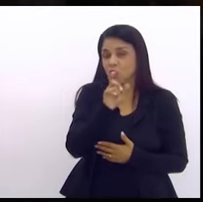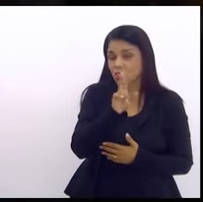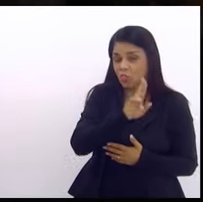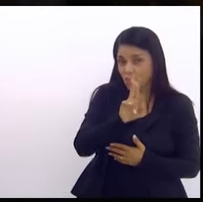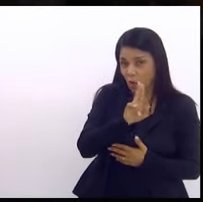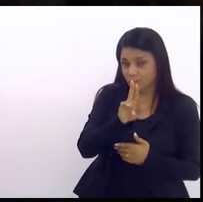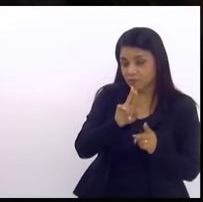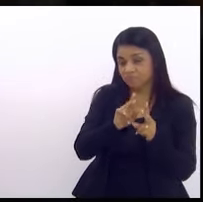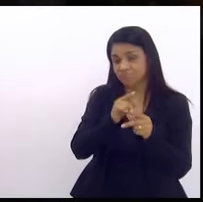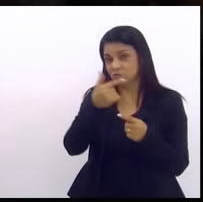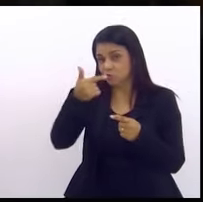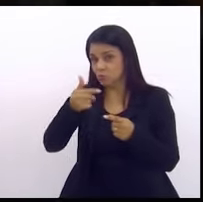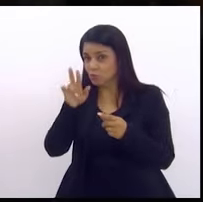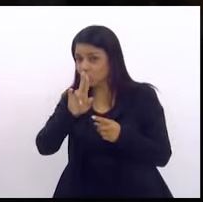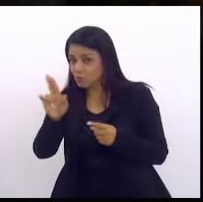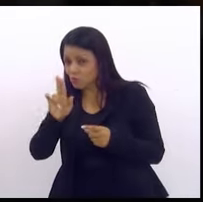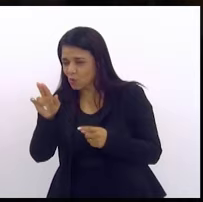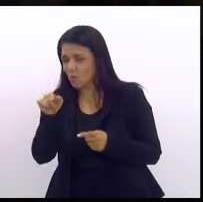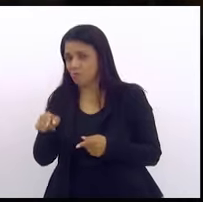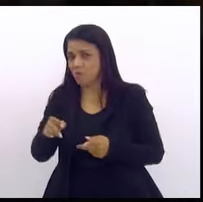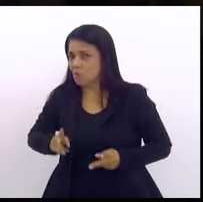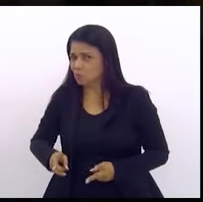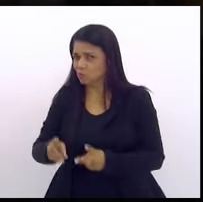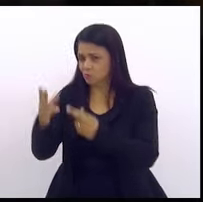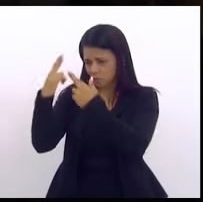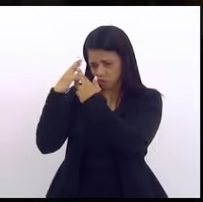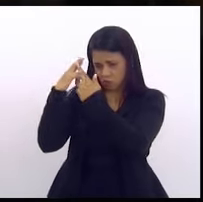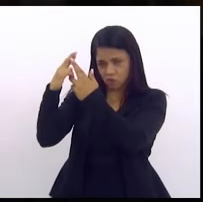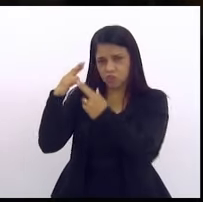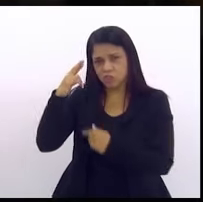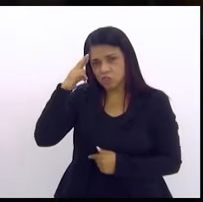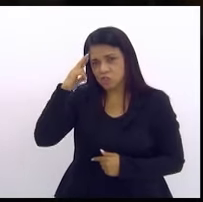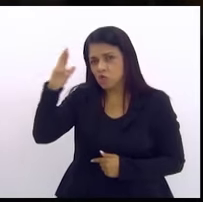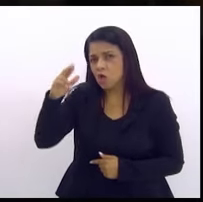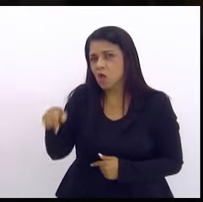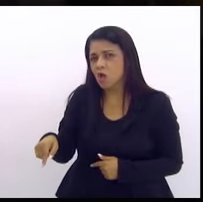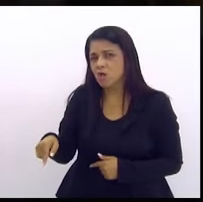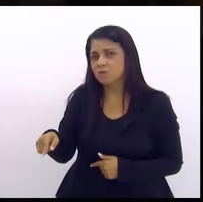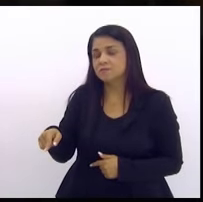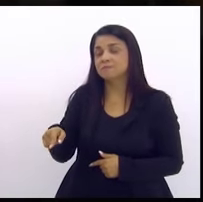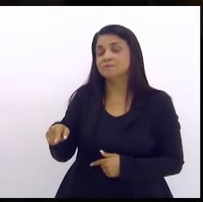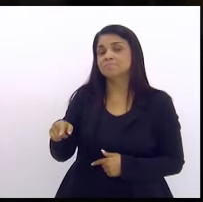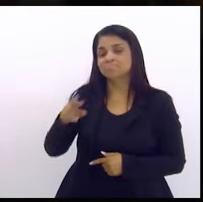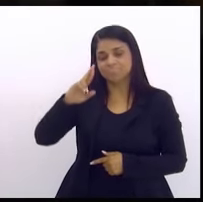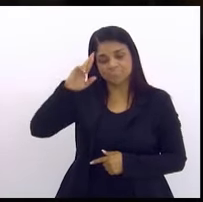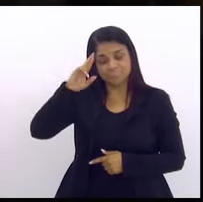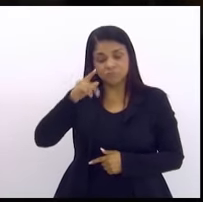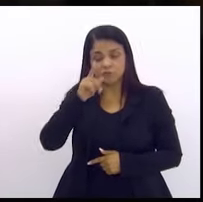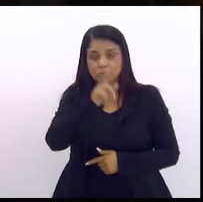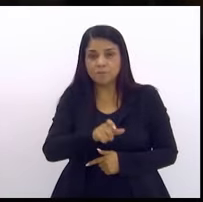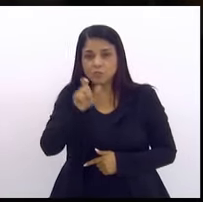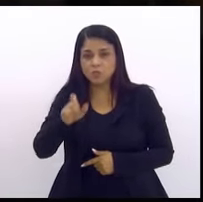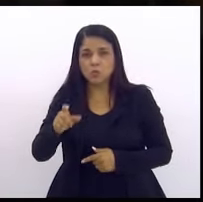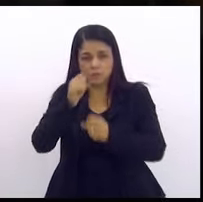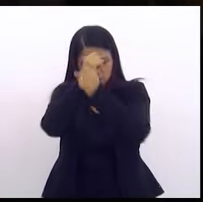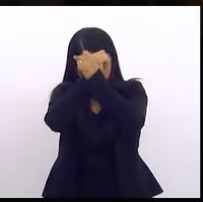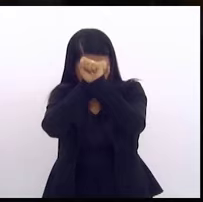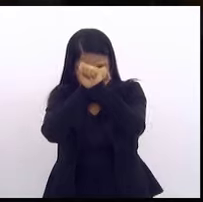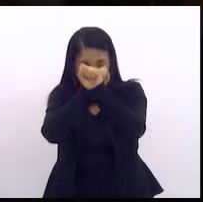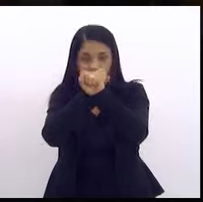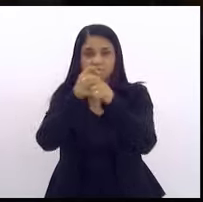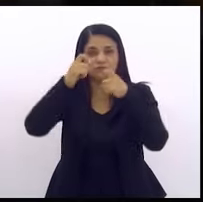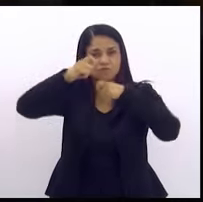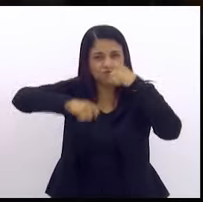os mesmos sobrenomes que eram donos de pessoas que foram escravizadas, violentadas, para terem o seu